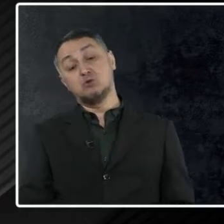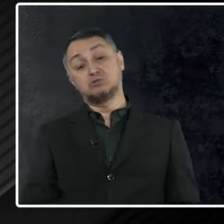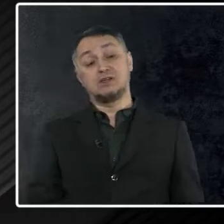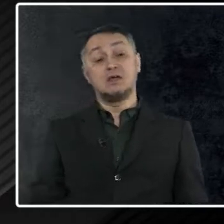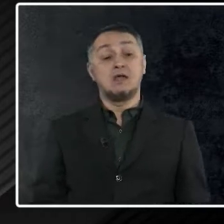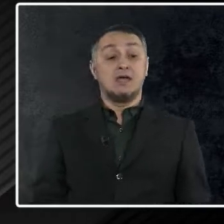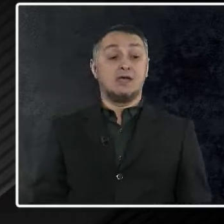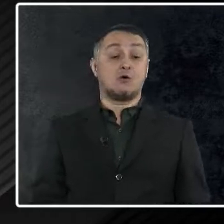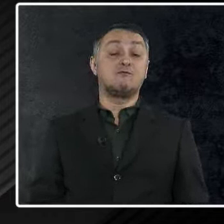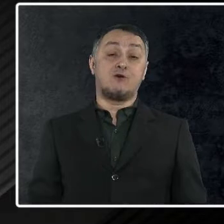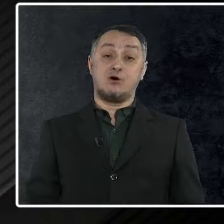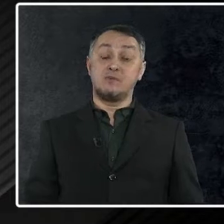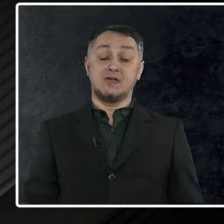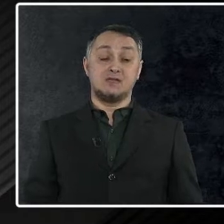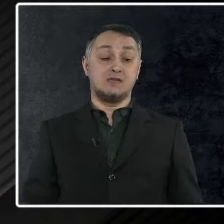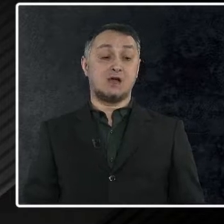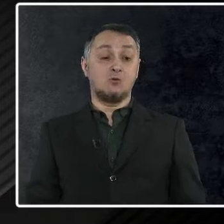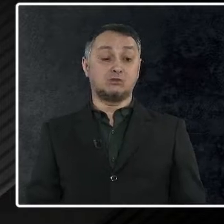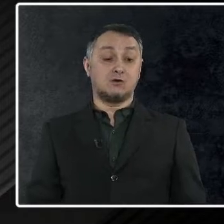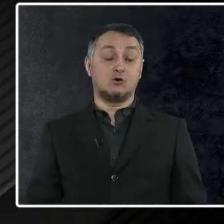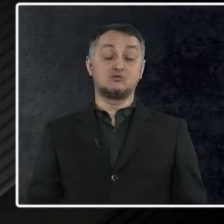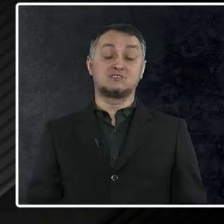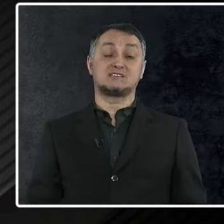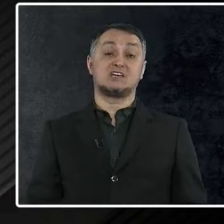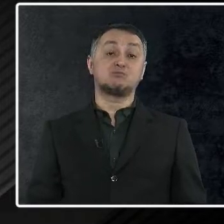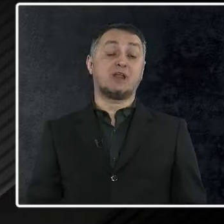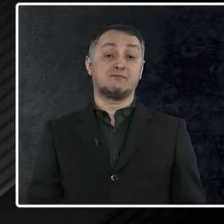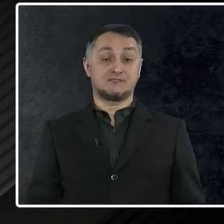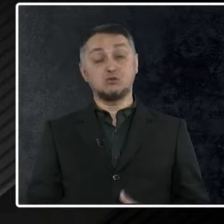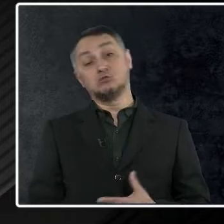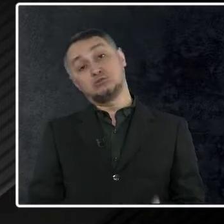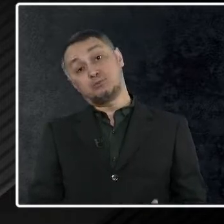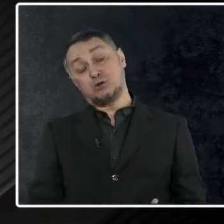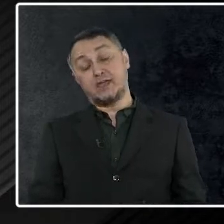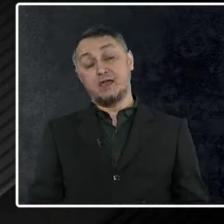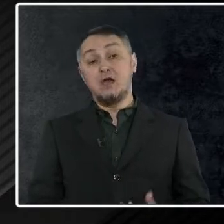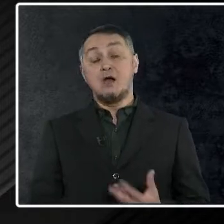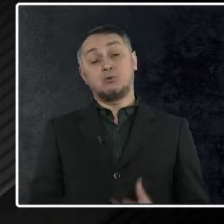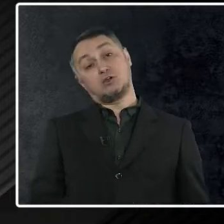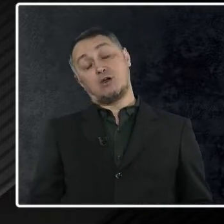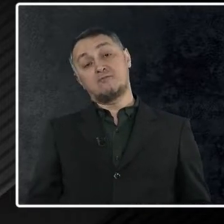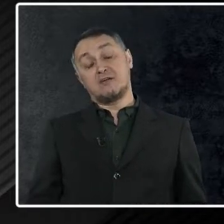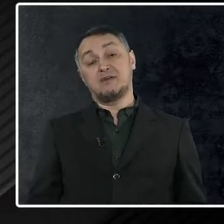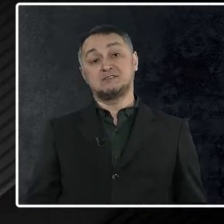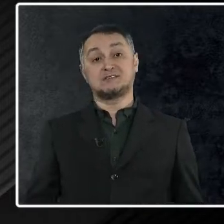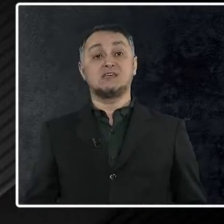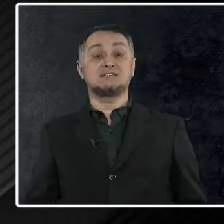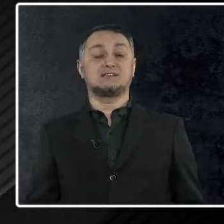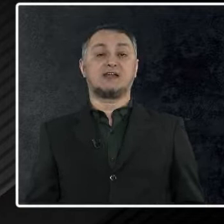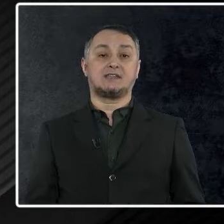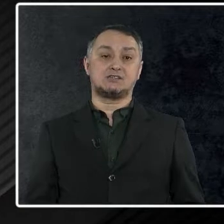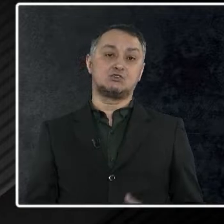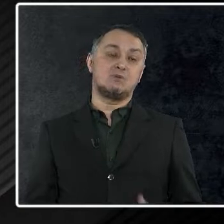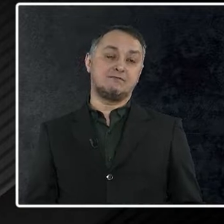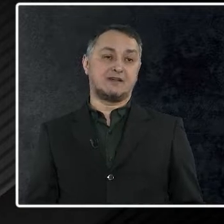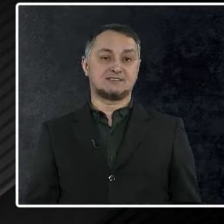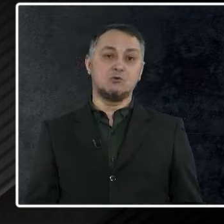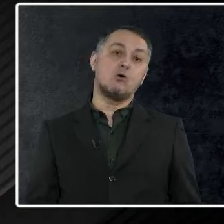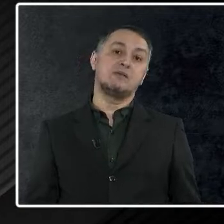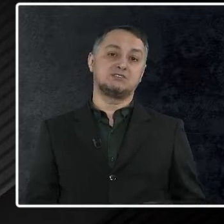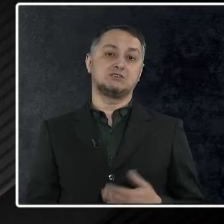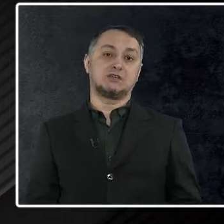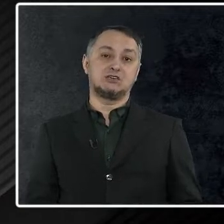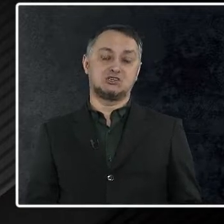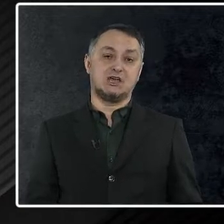de multa, conforme aí o teor do 17, parágrafo 2º. Por quê? Porque, obviamente, se trata de uma